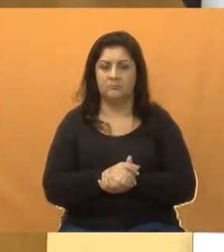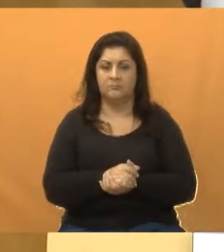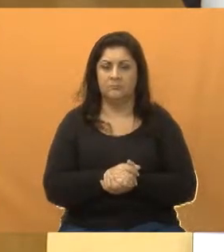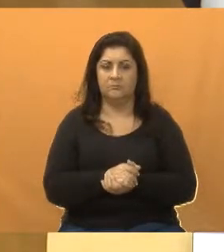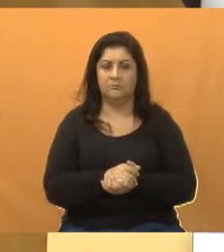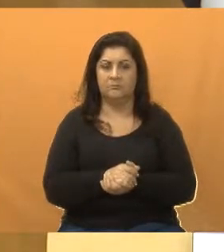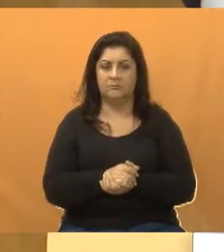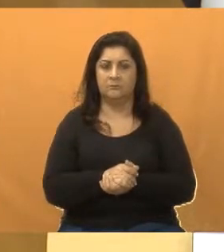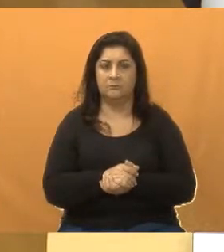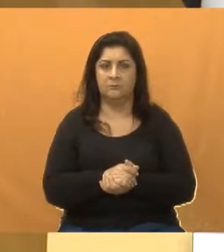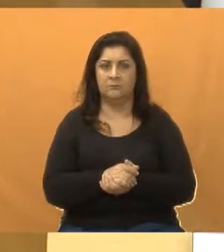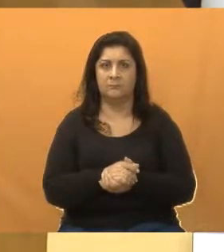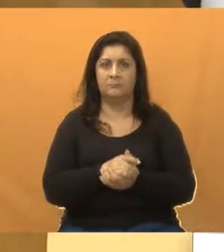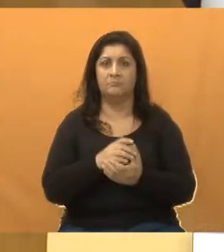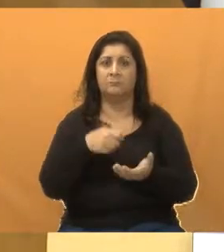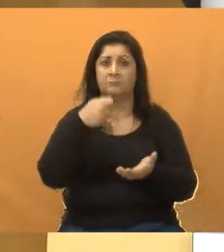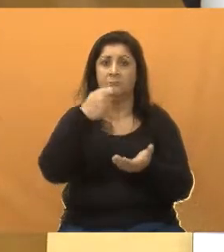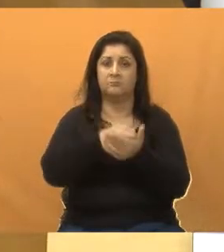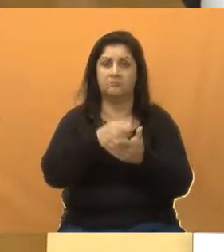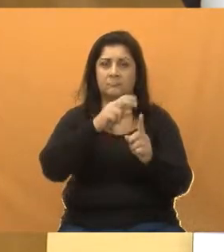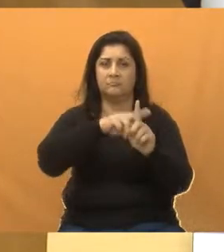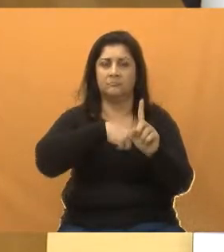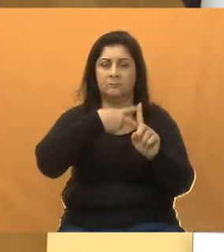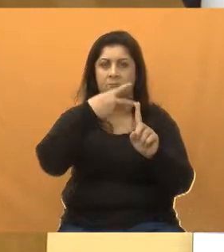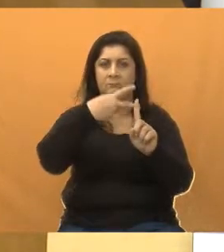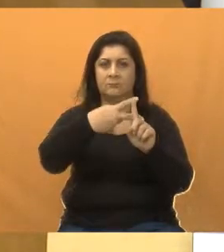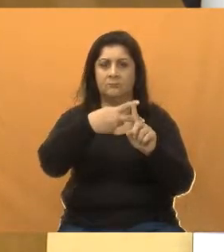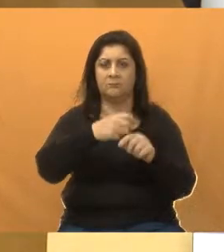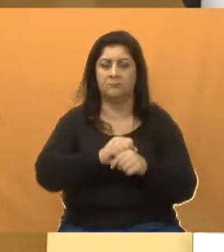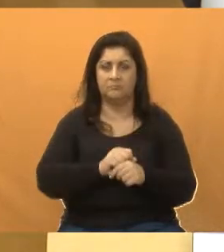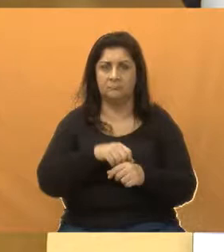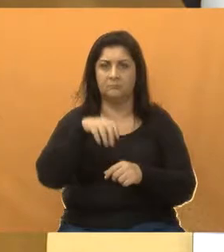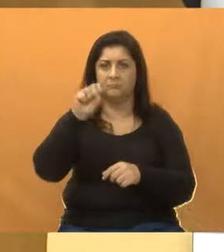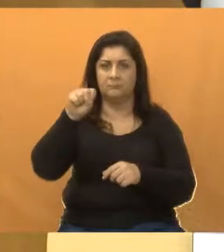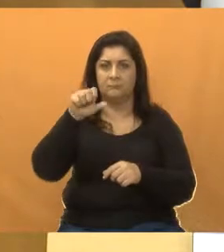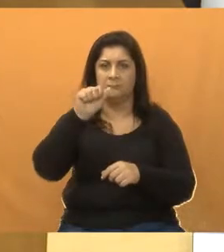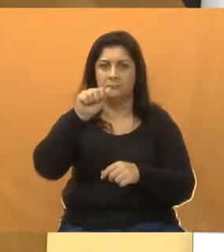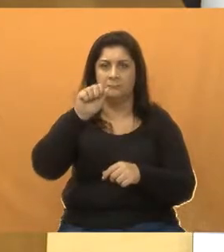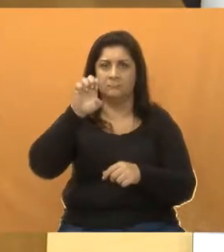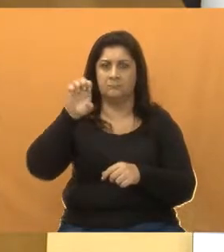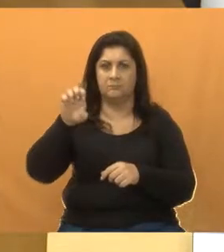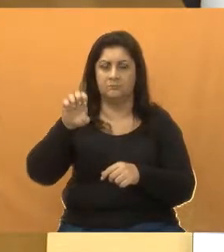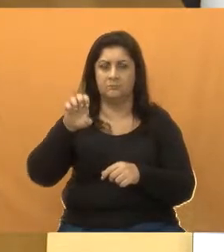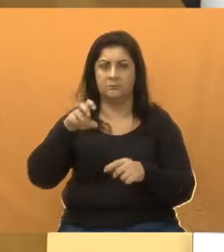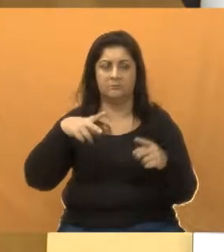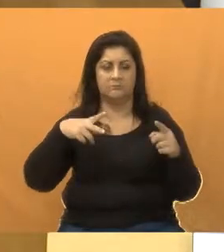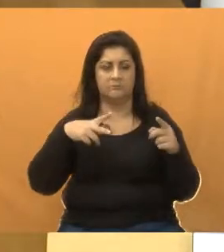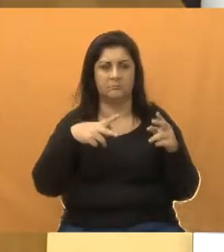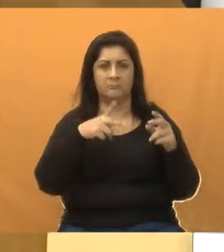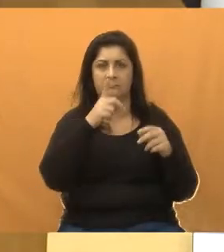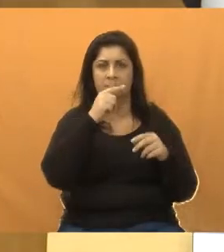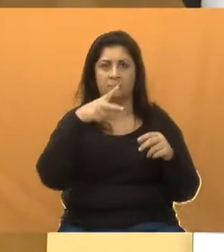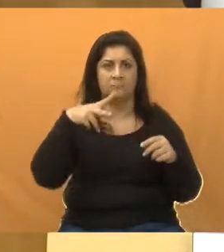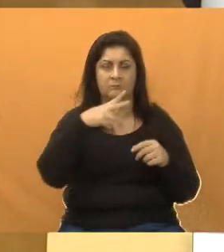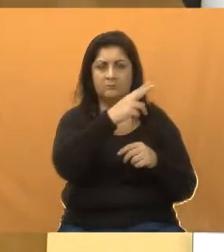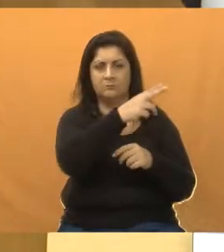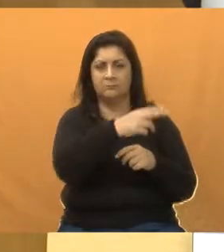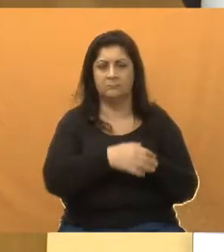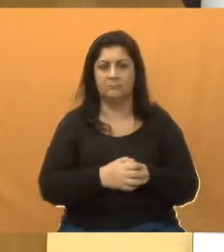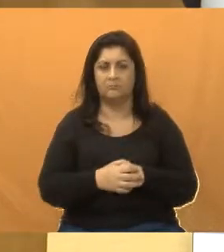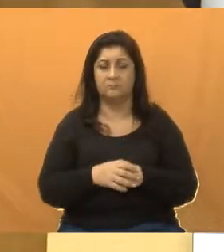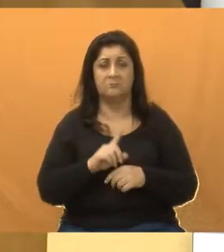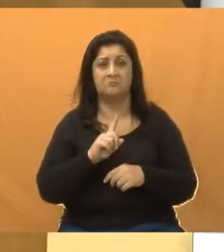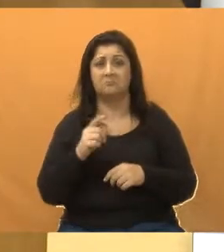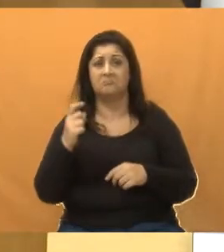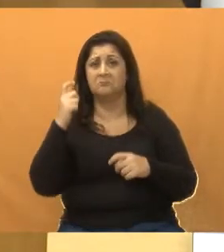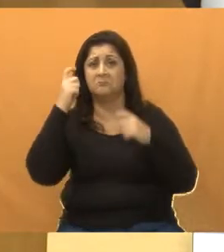eu não pago 2 vezes, o SAI vai lá e corta a água da minha casa. Não se interessa se eu tenho